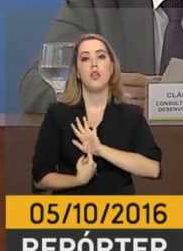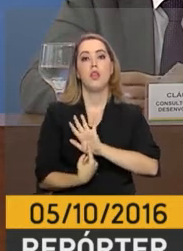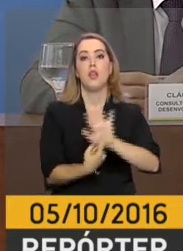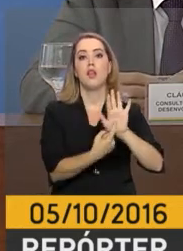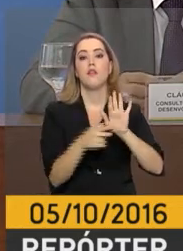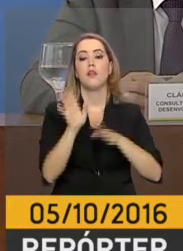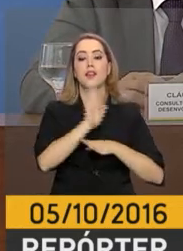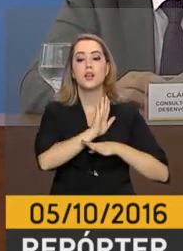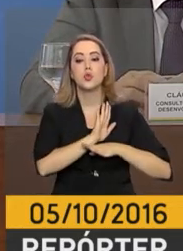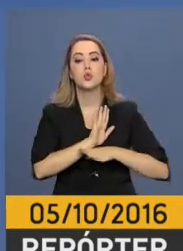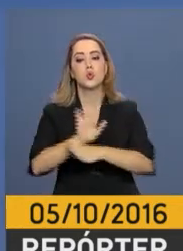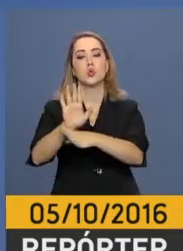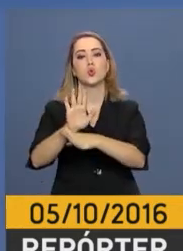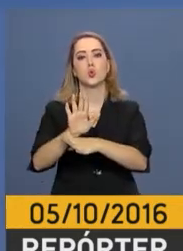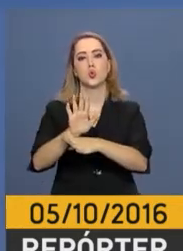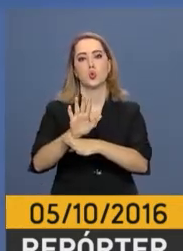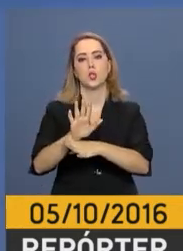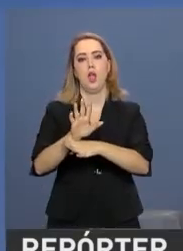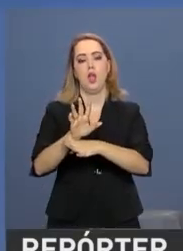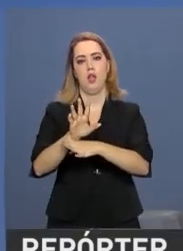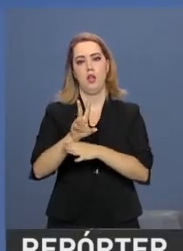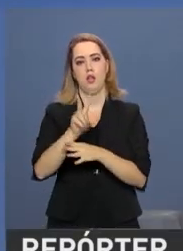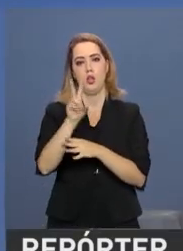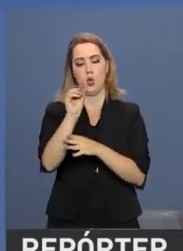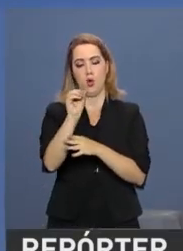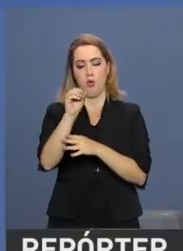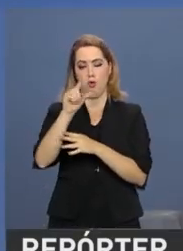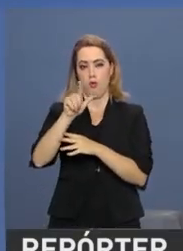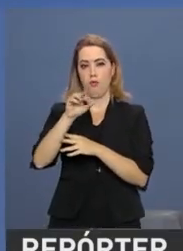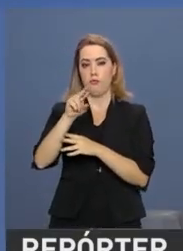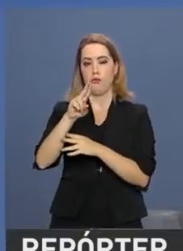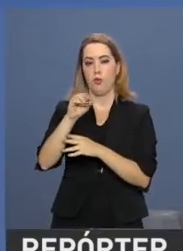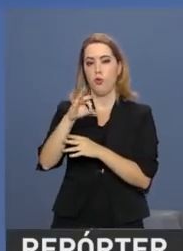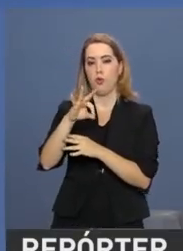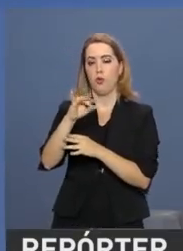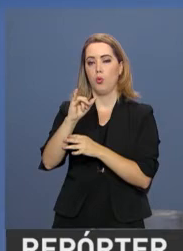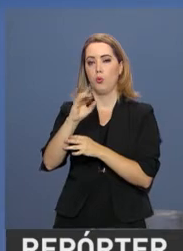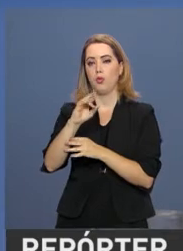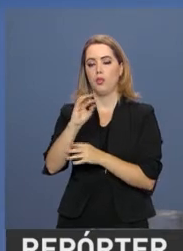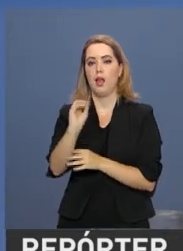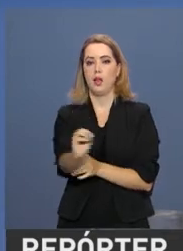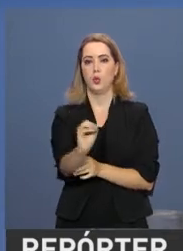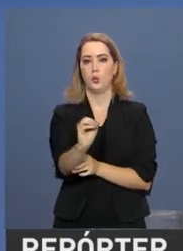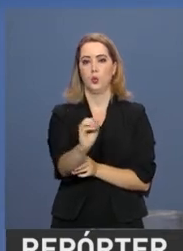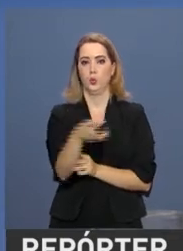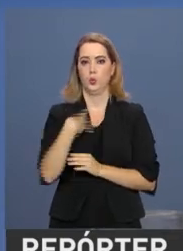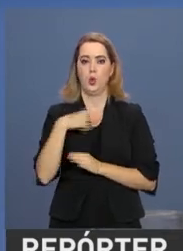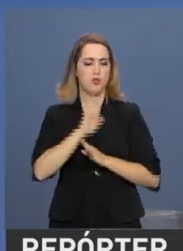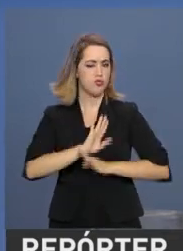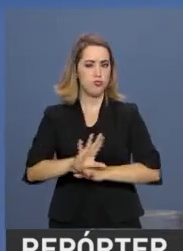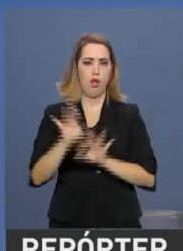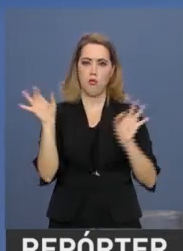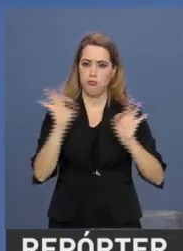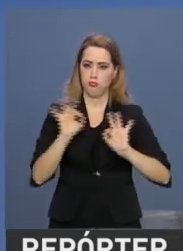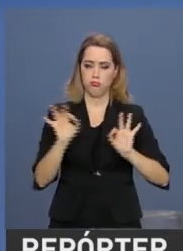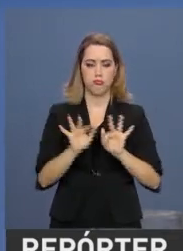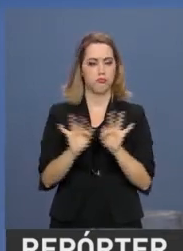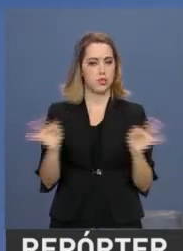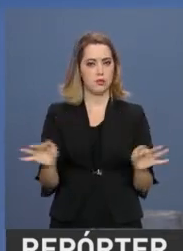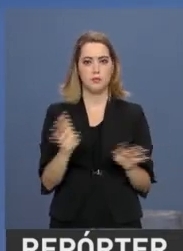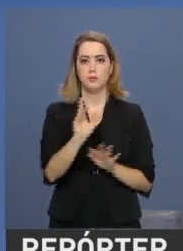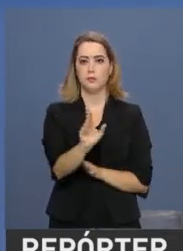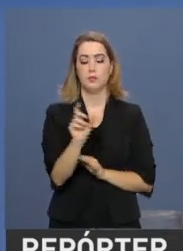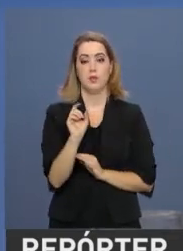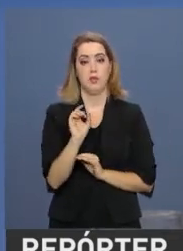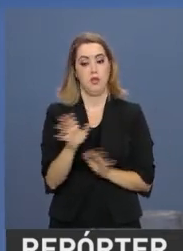colaborar voluntariamente com a divulgação do programa né é um trabalho voluntário que certamente